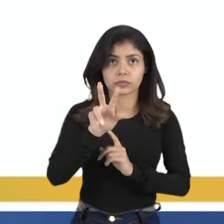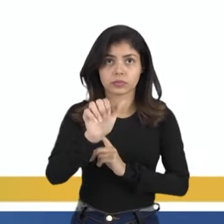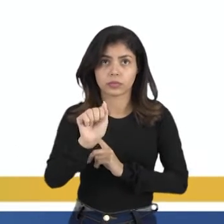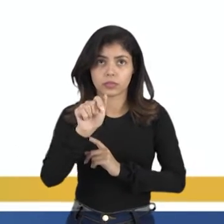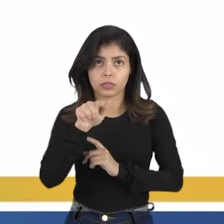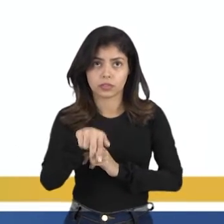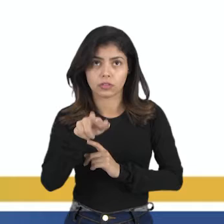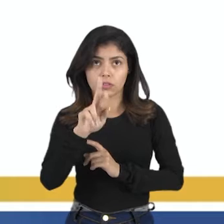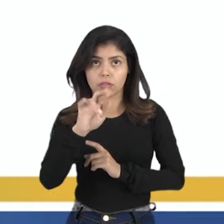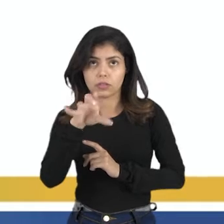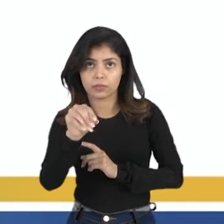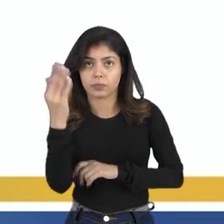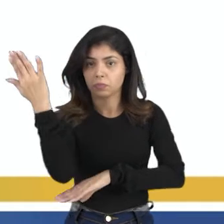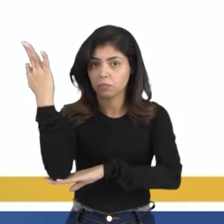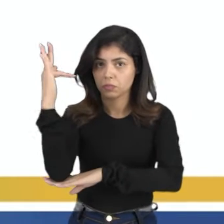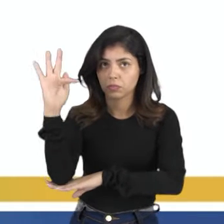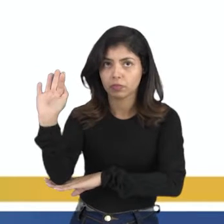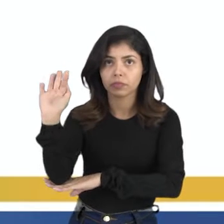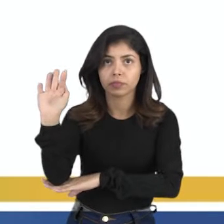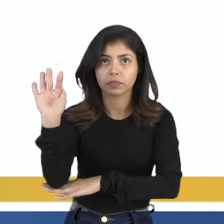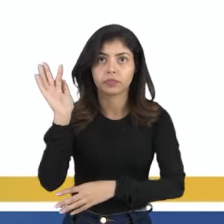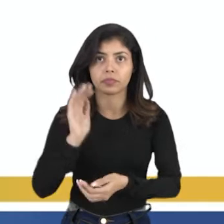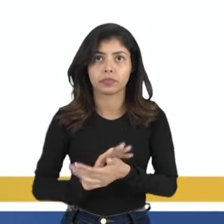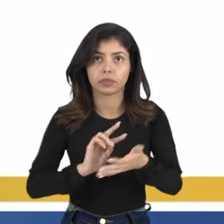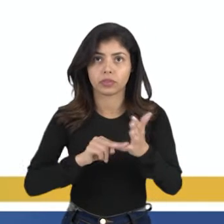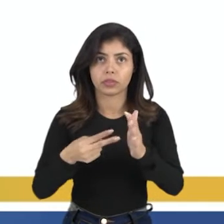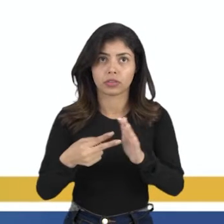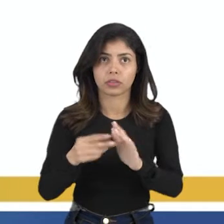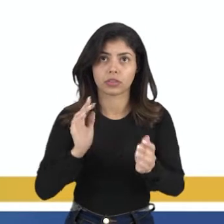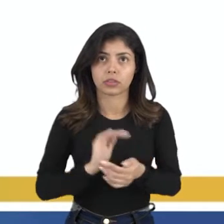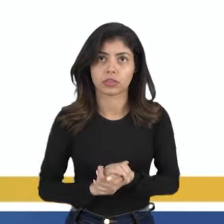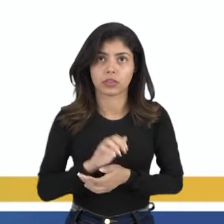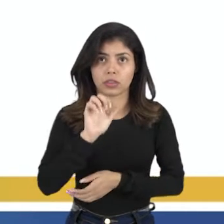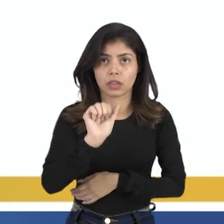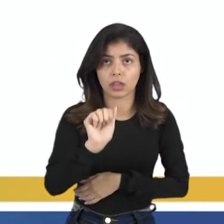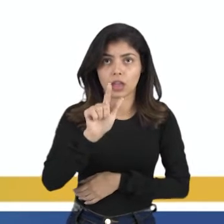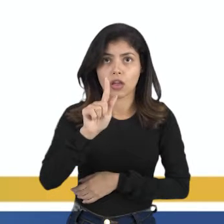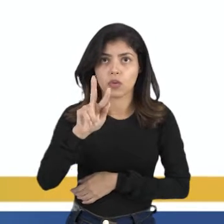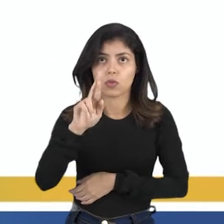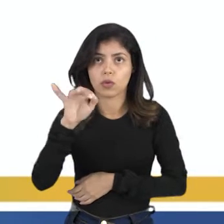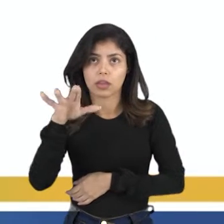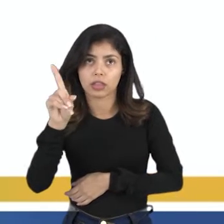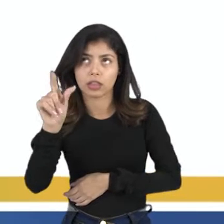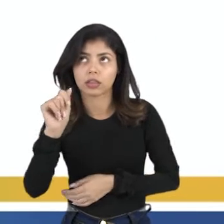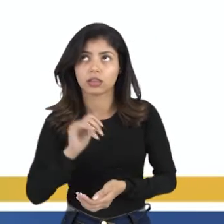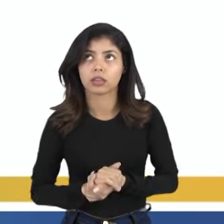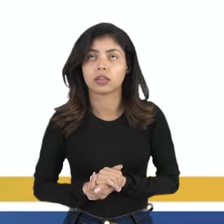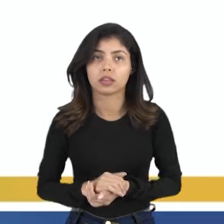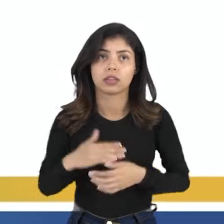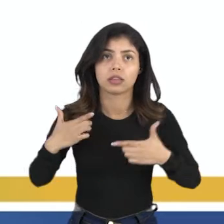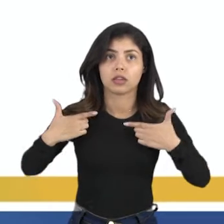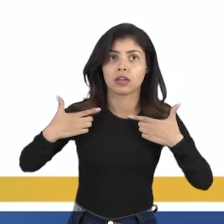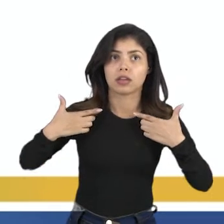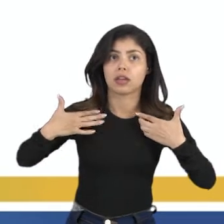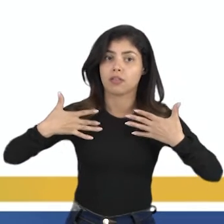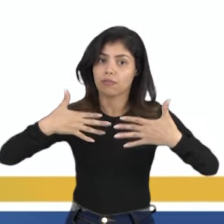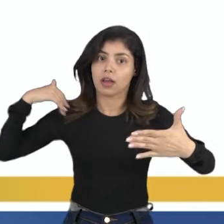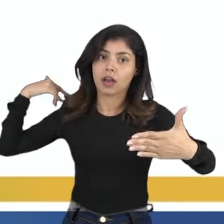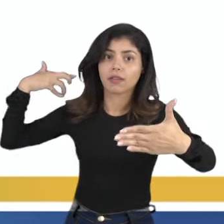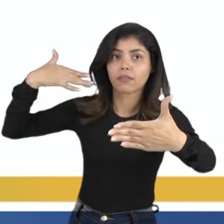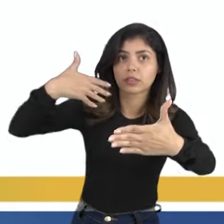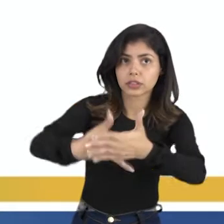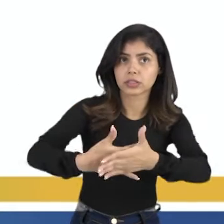francês avant-garde, significa a guarda avançada, o que pressupõe, nesse